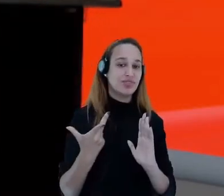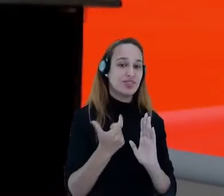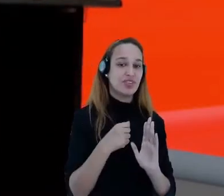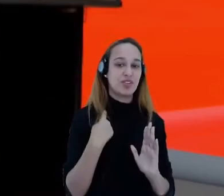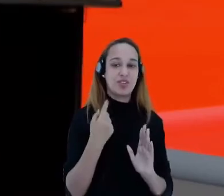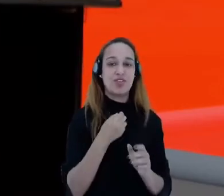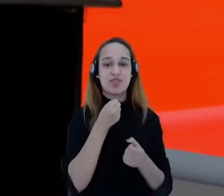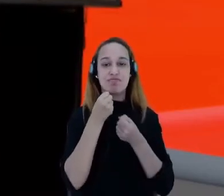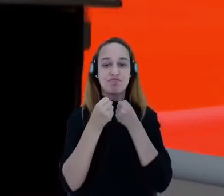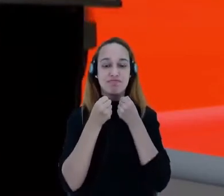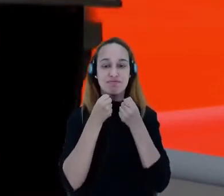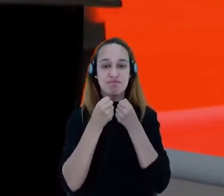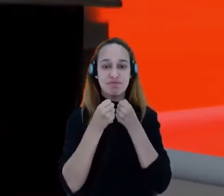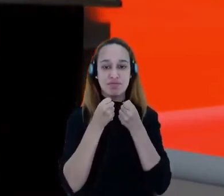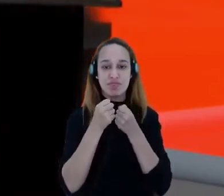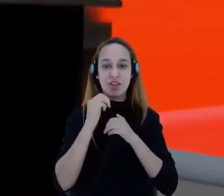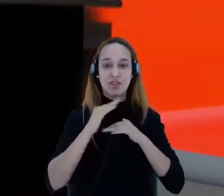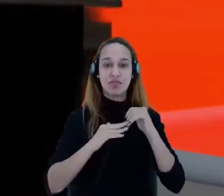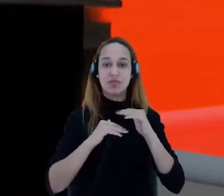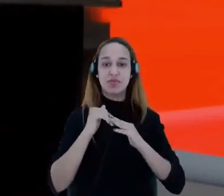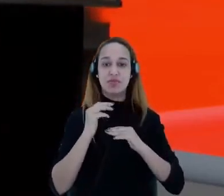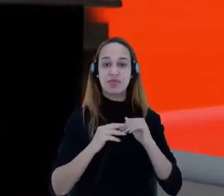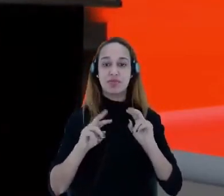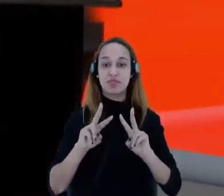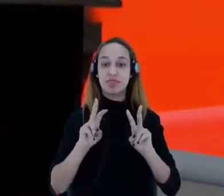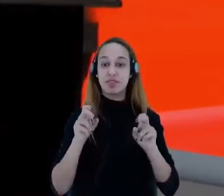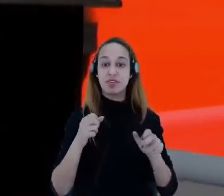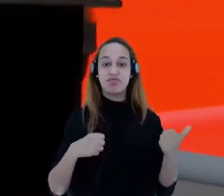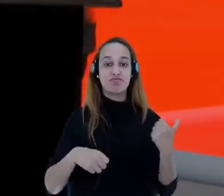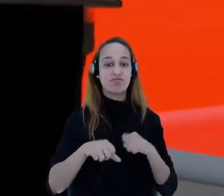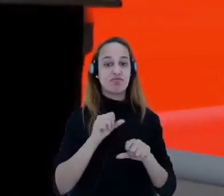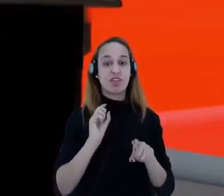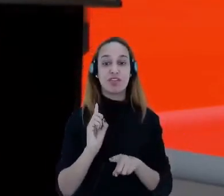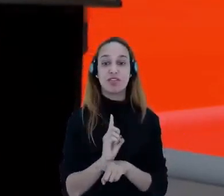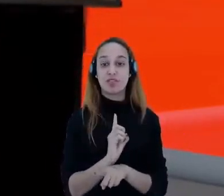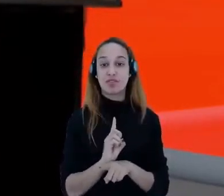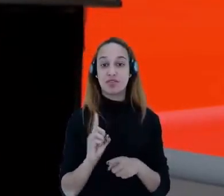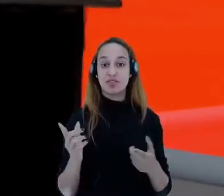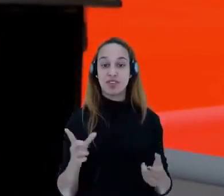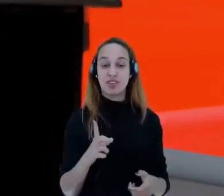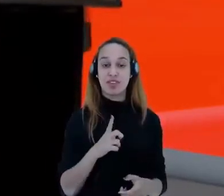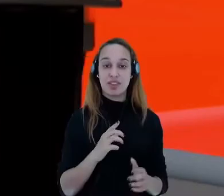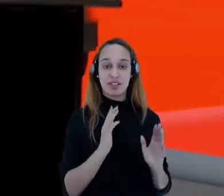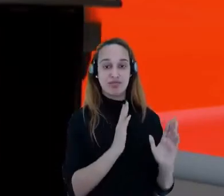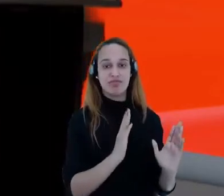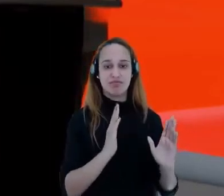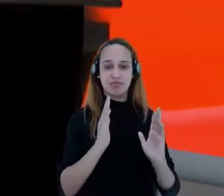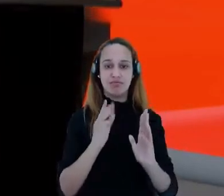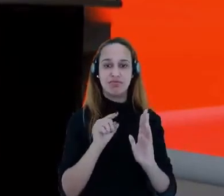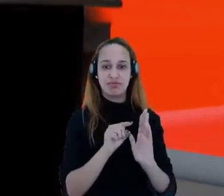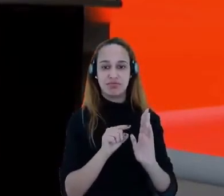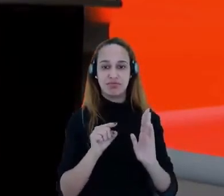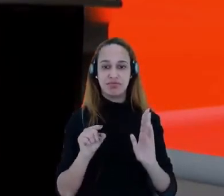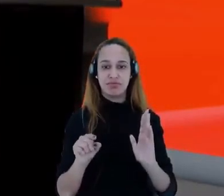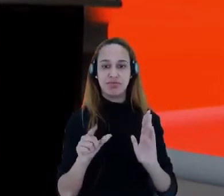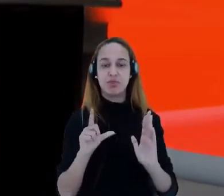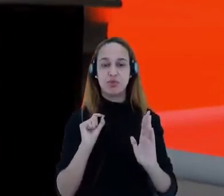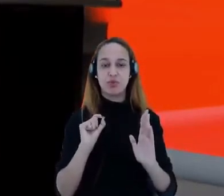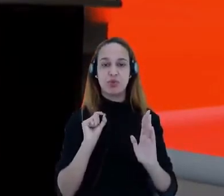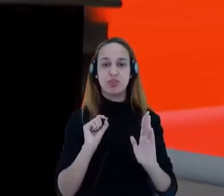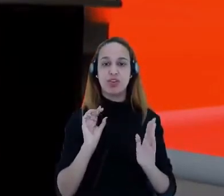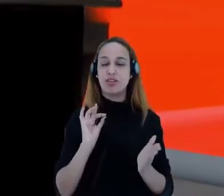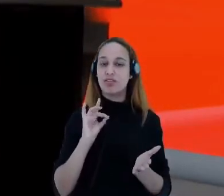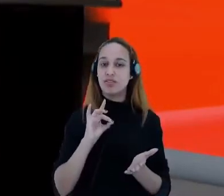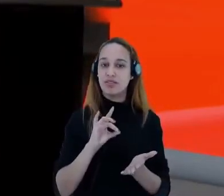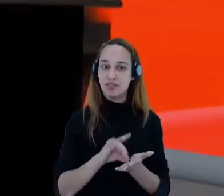especialistas sobre temas da transformação digital. Tem um episódio exclusivo sobre realidade virtual e realidade